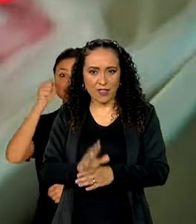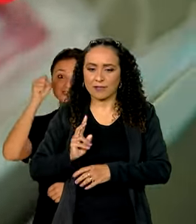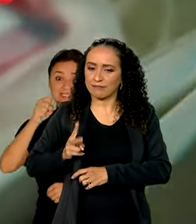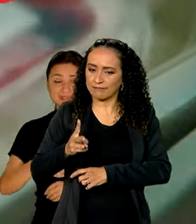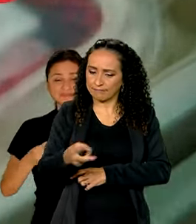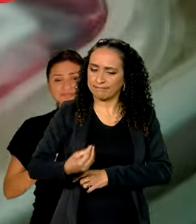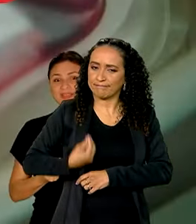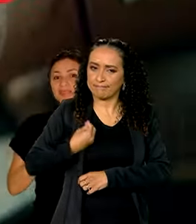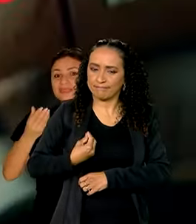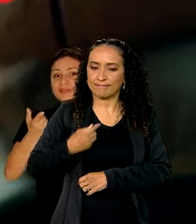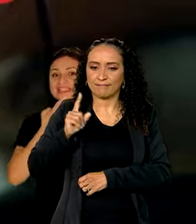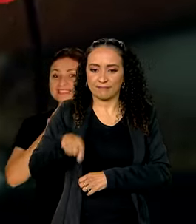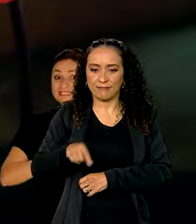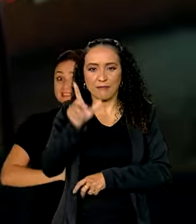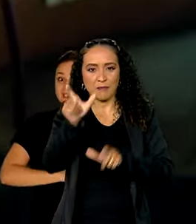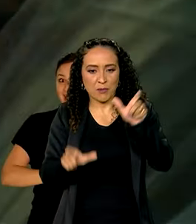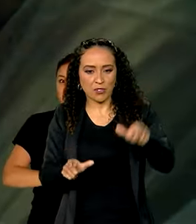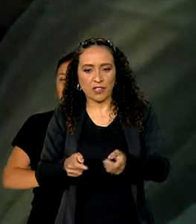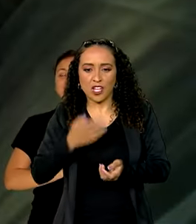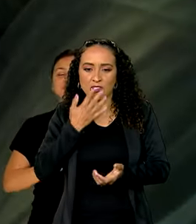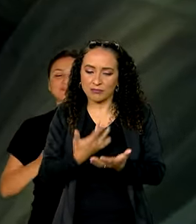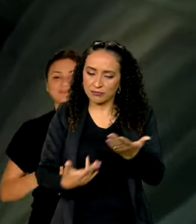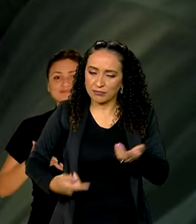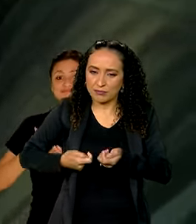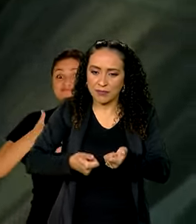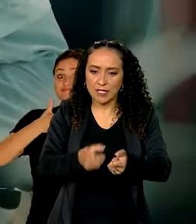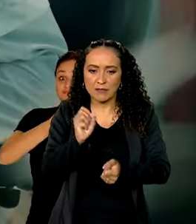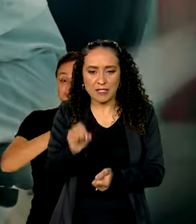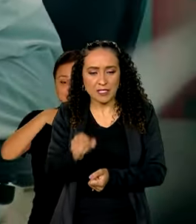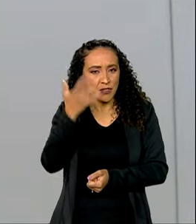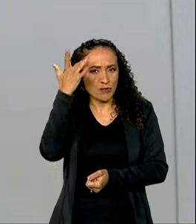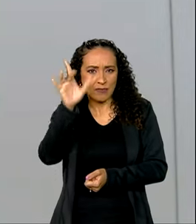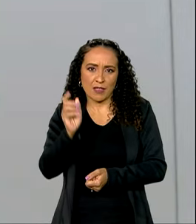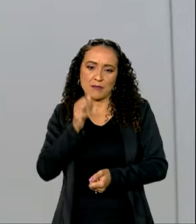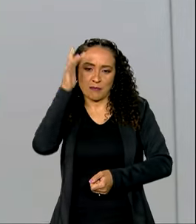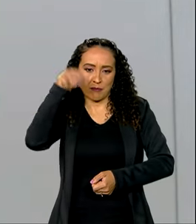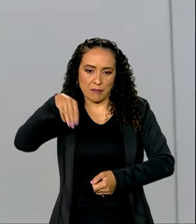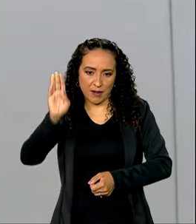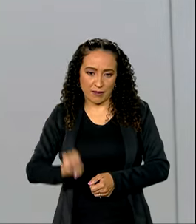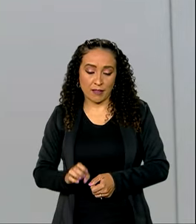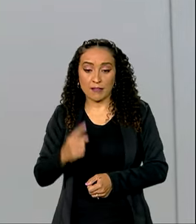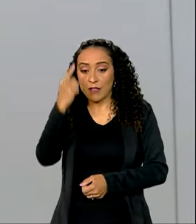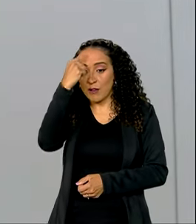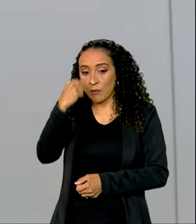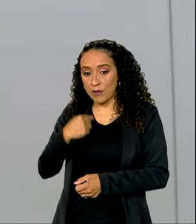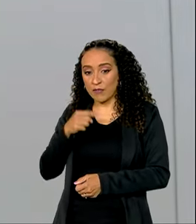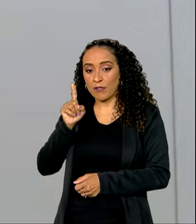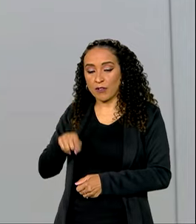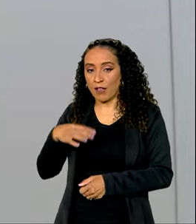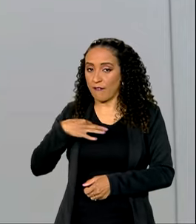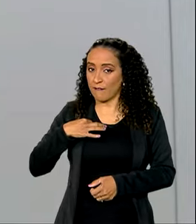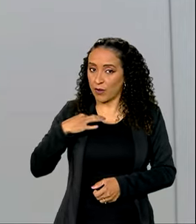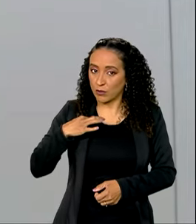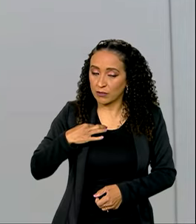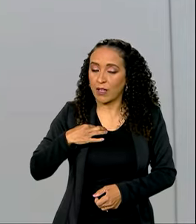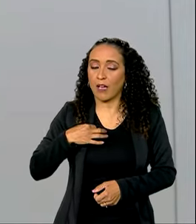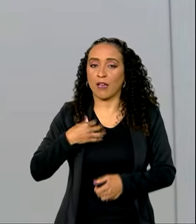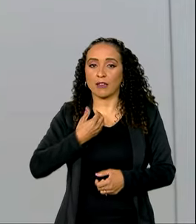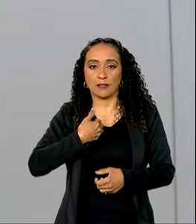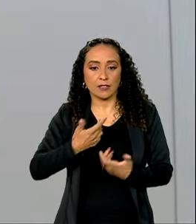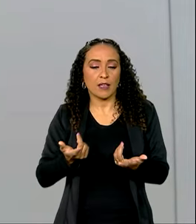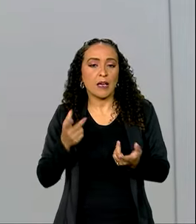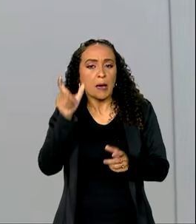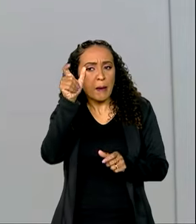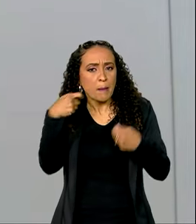é importante para alguém. Doe sangue, mesmo sem saber para quem. Pelo perfil que é voluntária, altruísta,